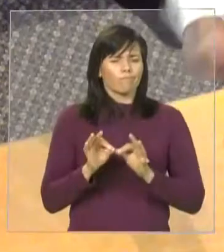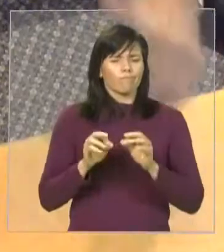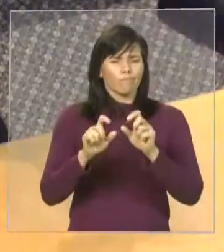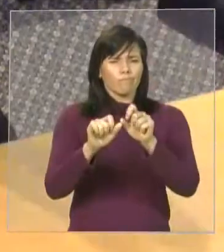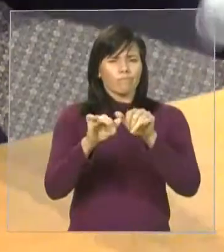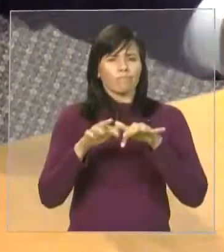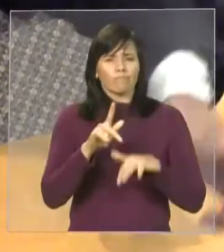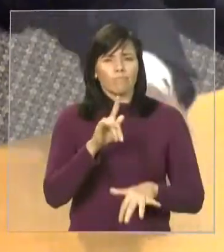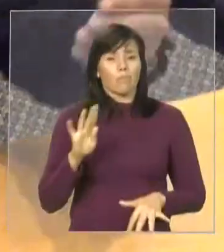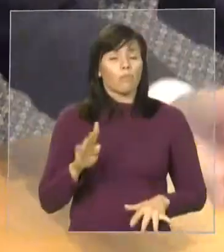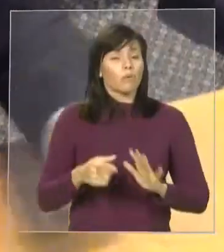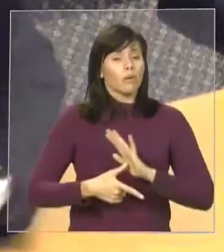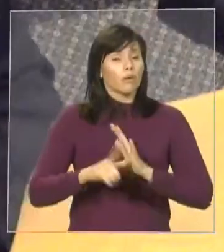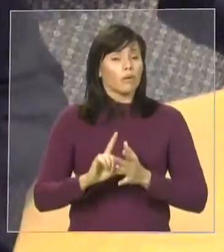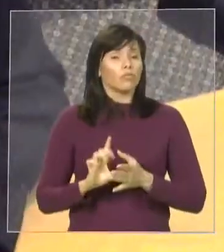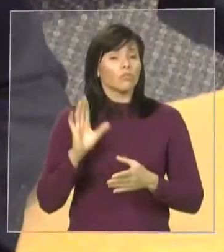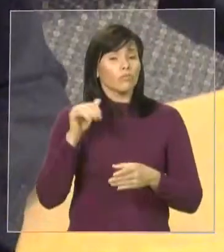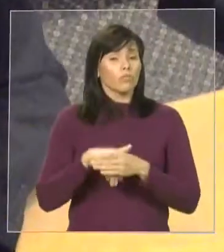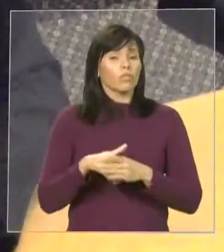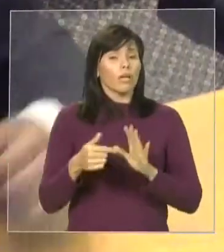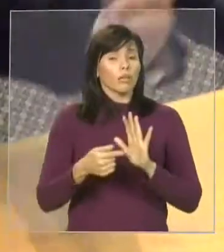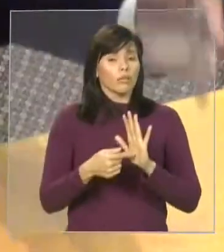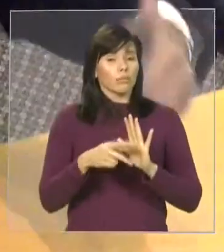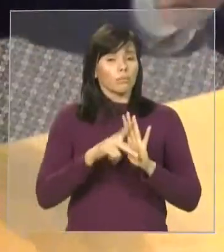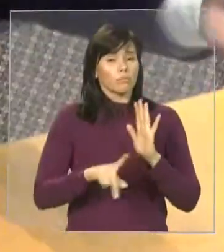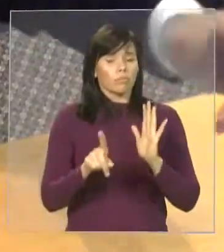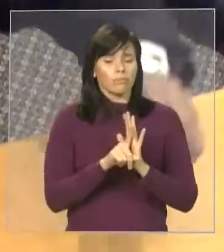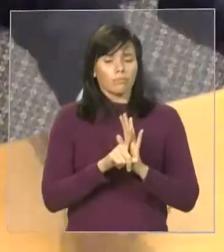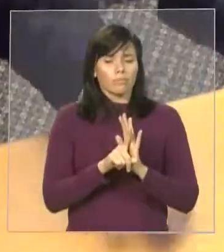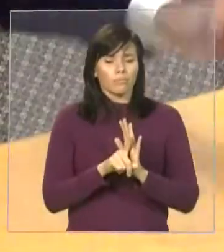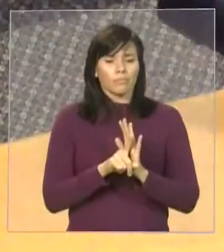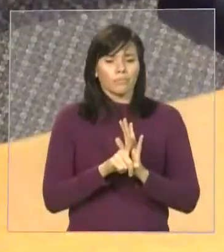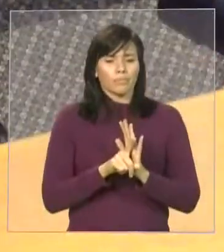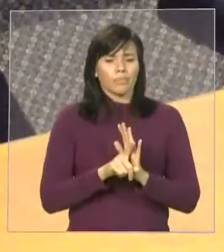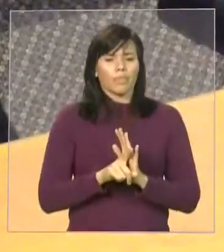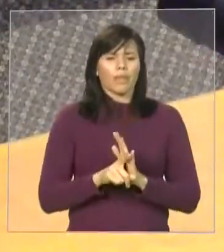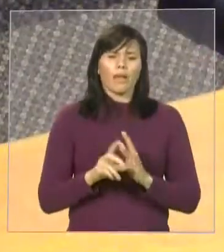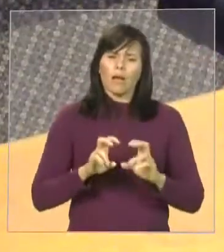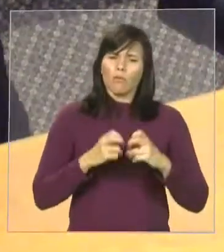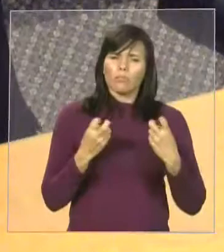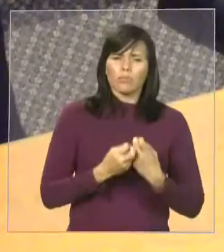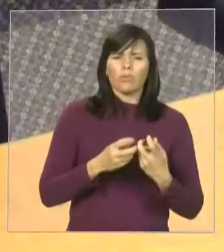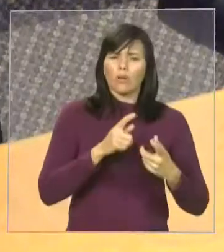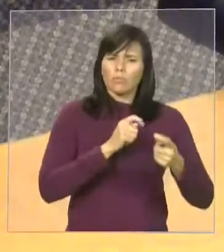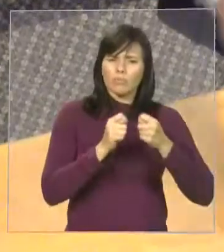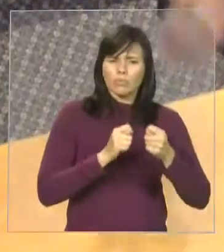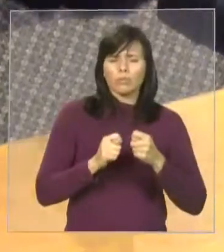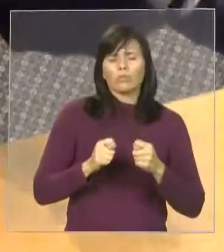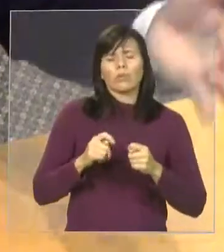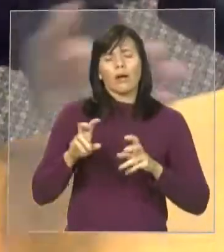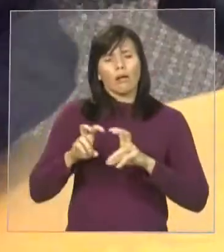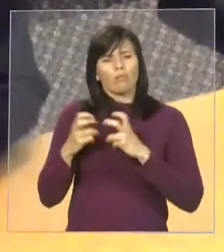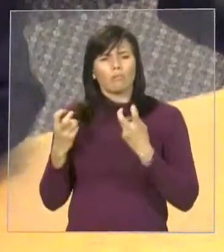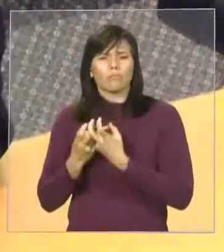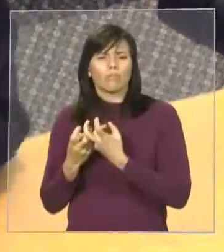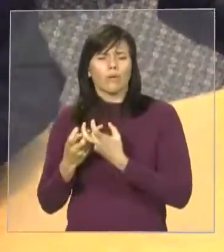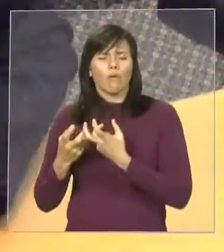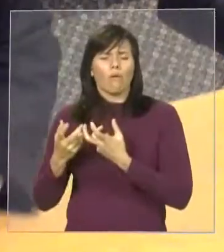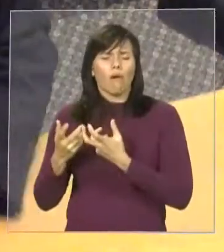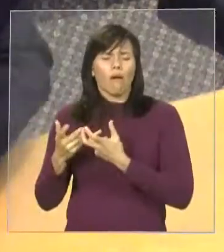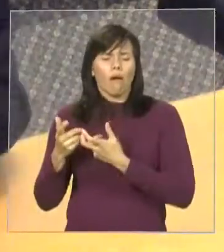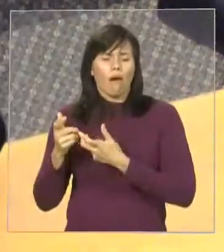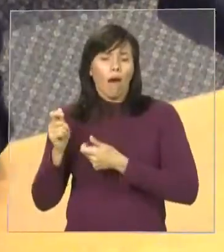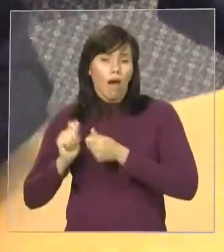aprovar, antes de colocar em votação, uma audiência pública, ou pela Comissão de Administração, pela Comissão de Assuntos Econômicos, para que possamos ouvir a